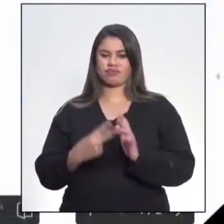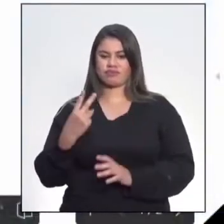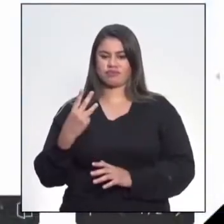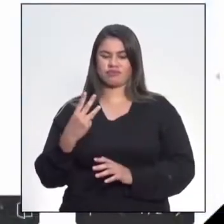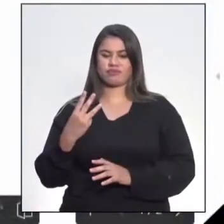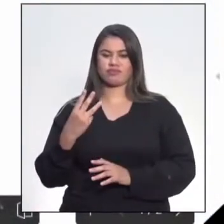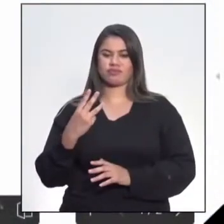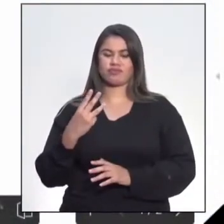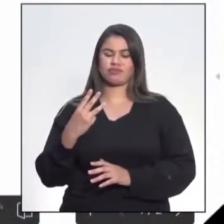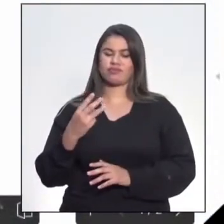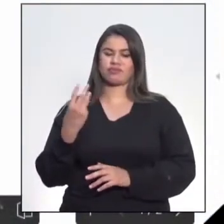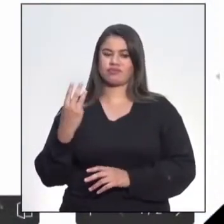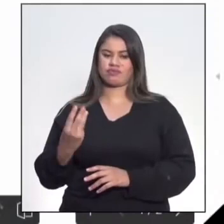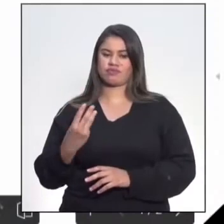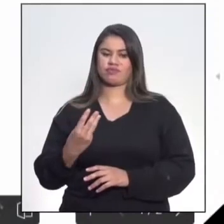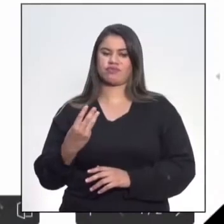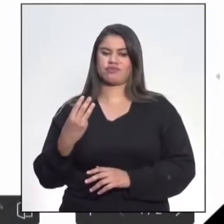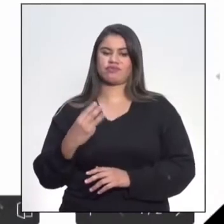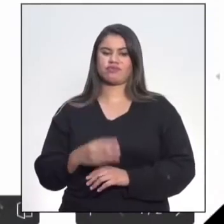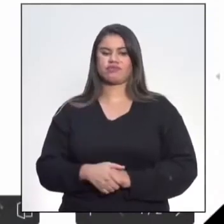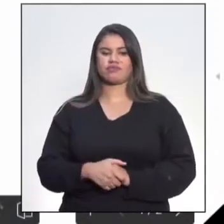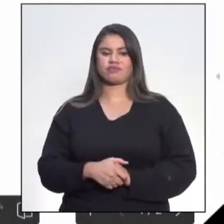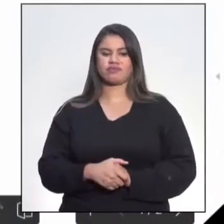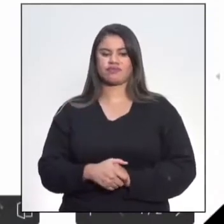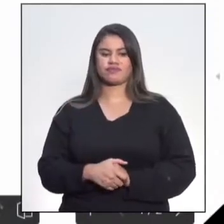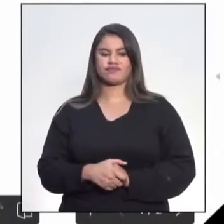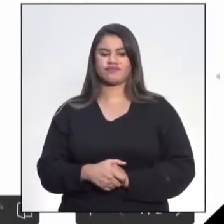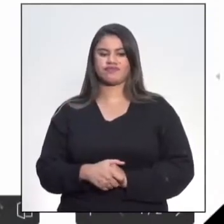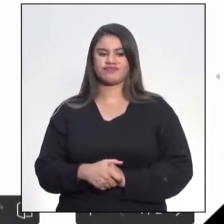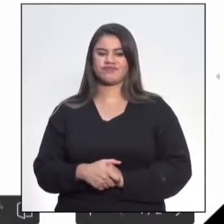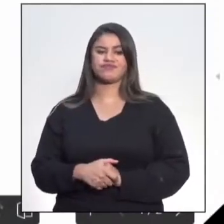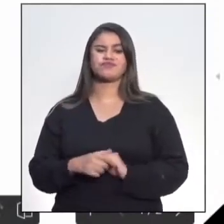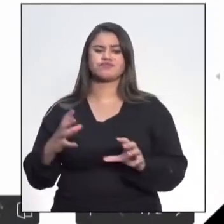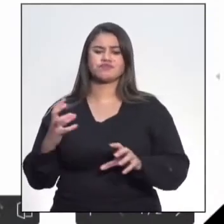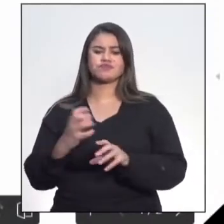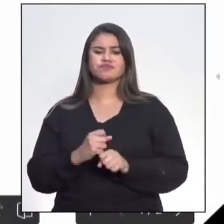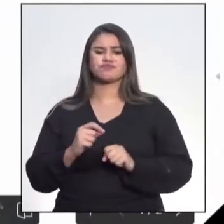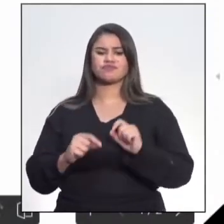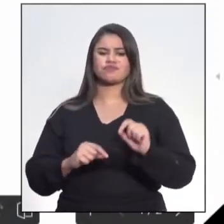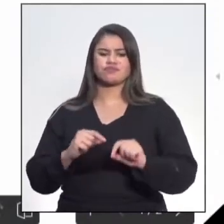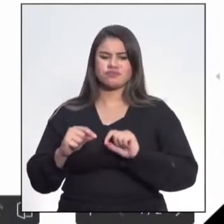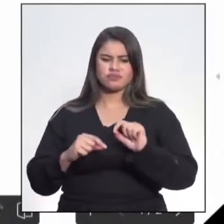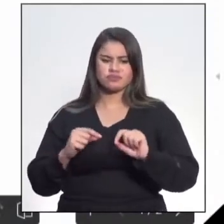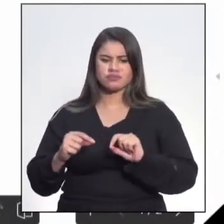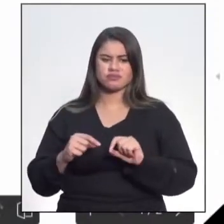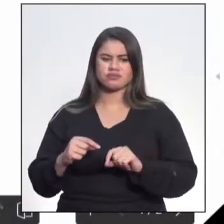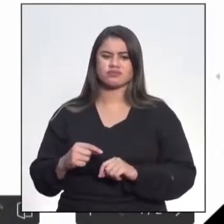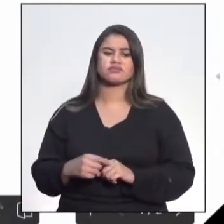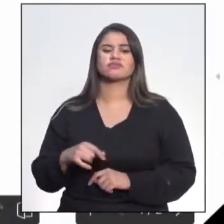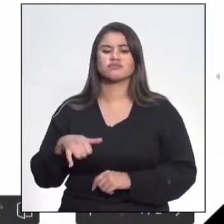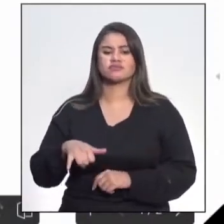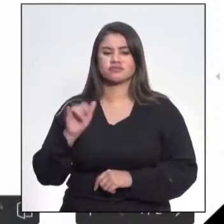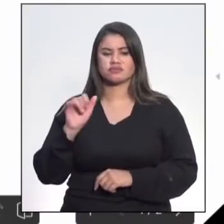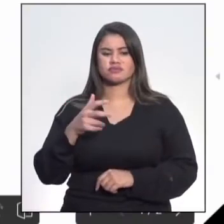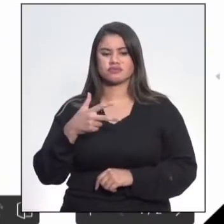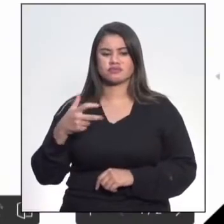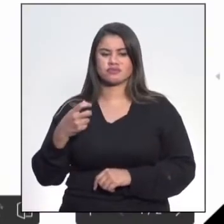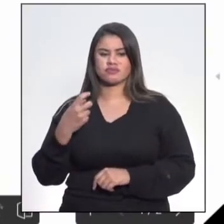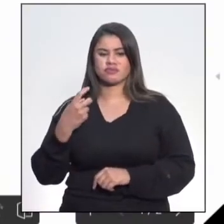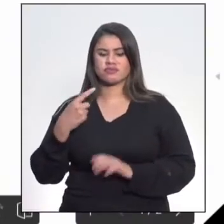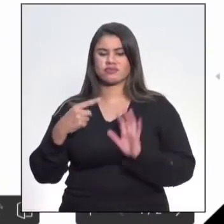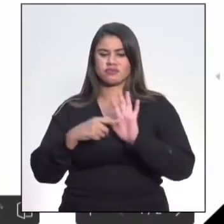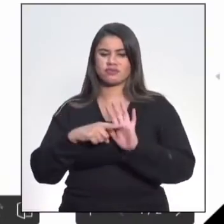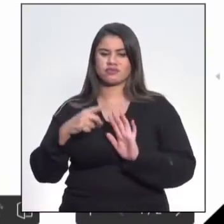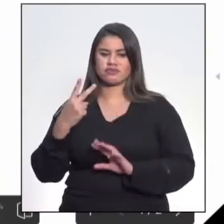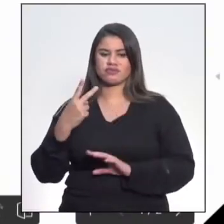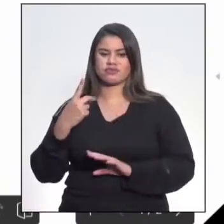Tudo bem? Então, a gente tem aqui a linhazinha do 3. Bom, que conta que eu tenho que fazer? Já que eu quero construir y igual a menos 2x